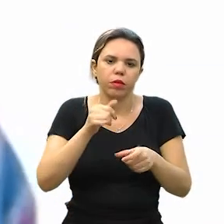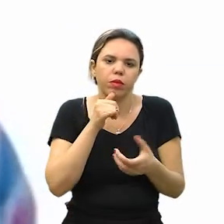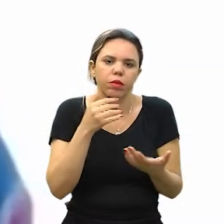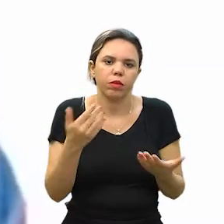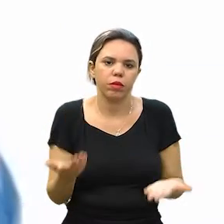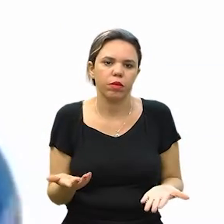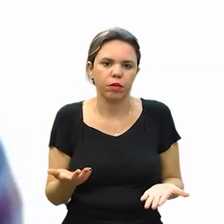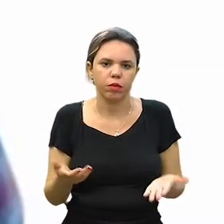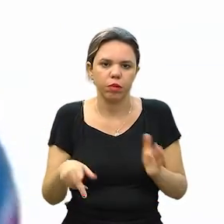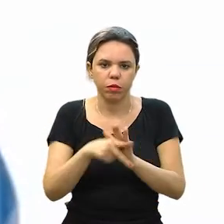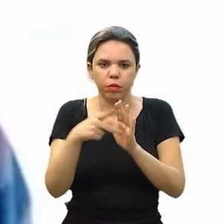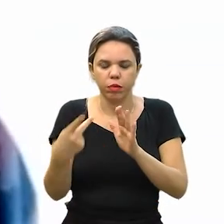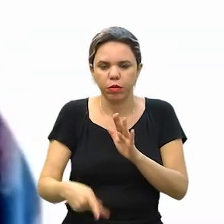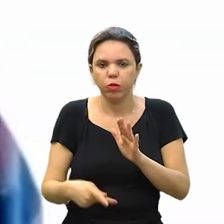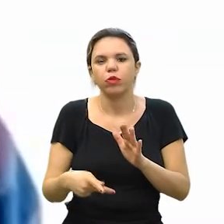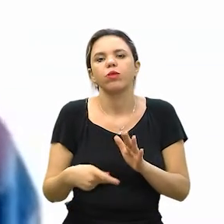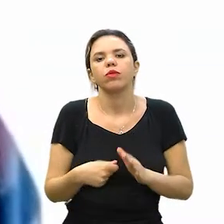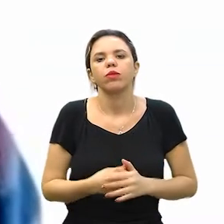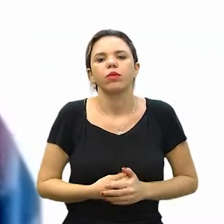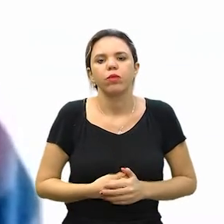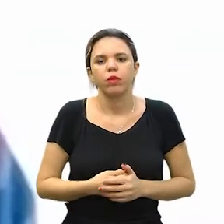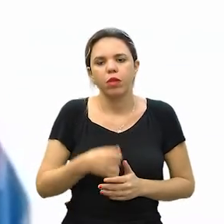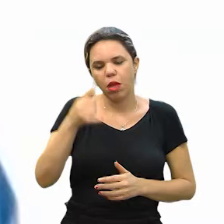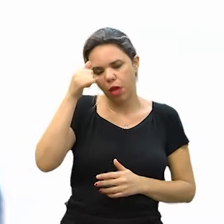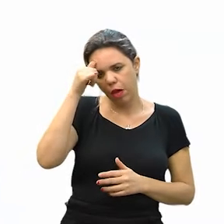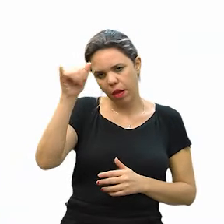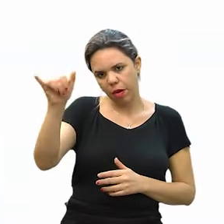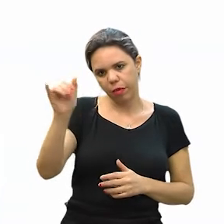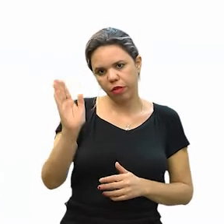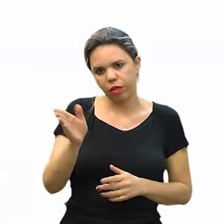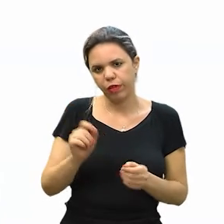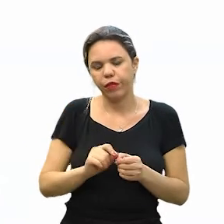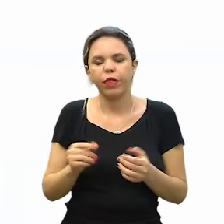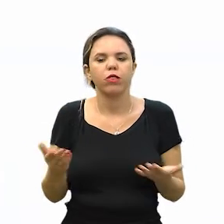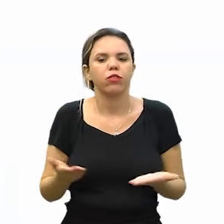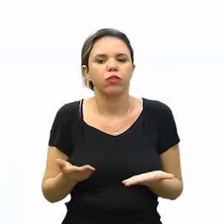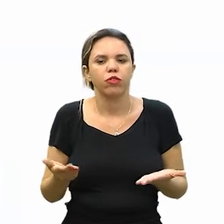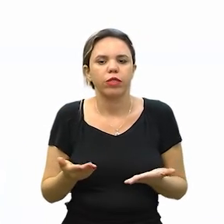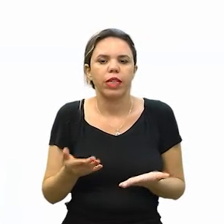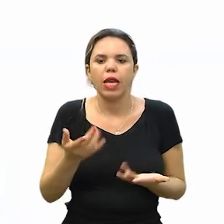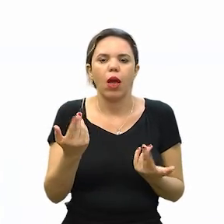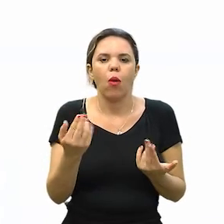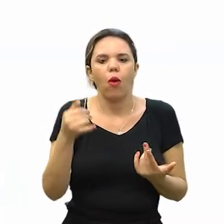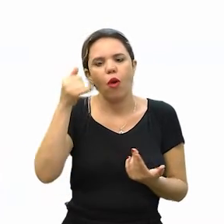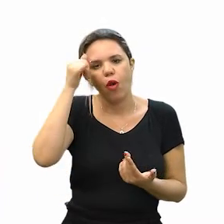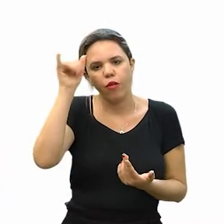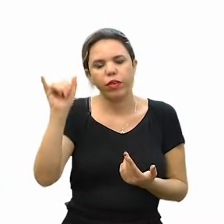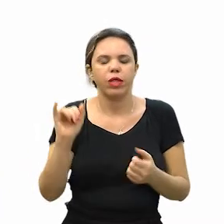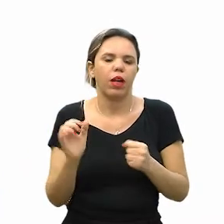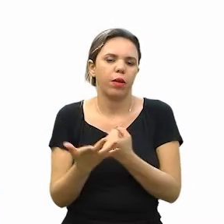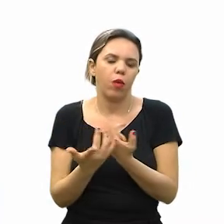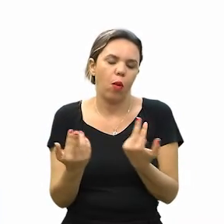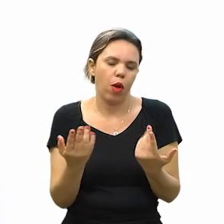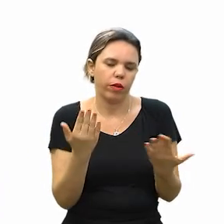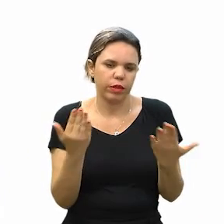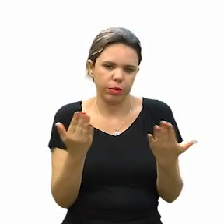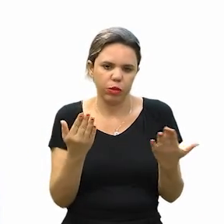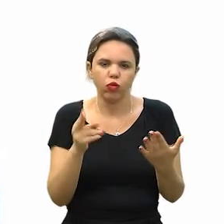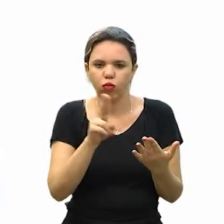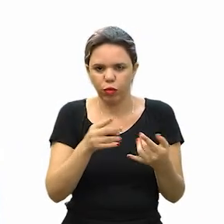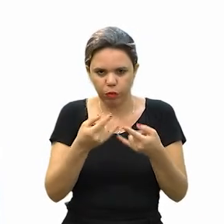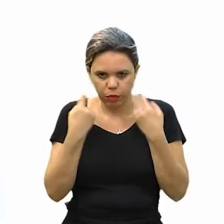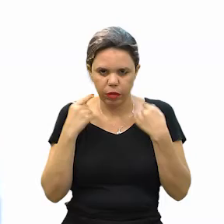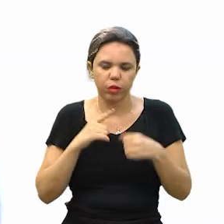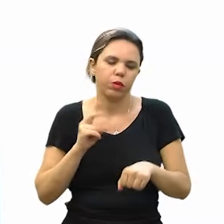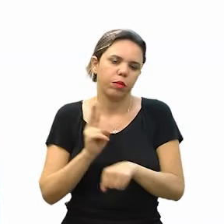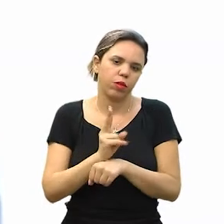indivíduo seria a própria precaução que já se faz hoje para a Covid, né? Usar máscara, de preferência